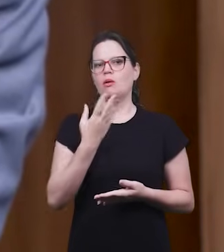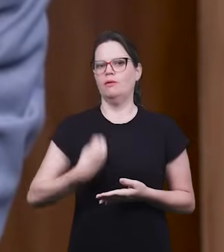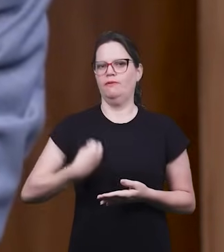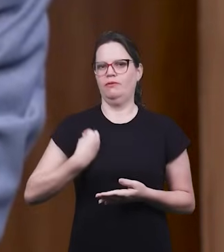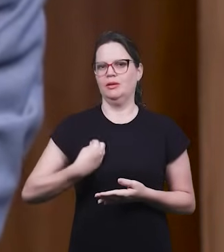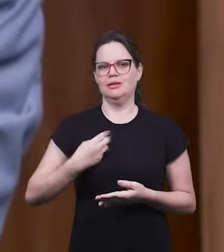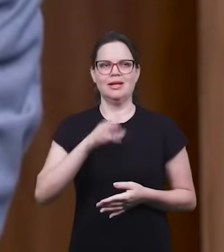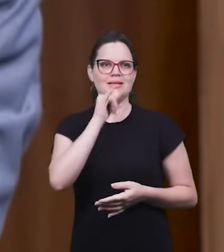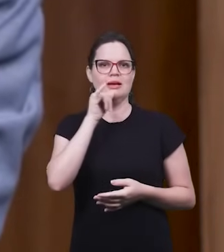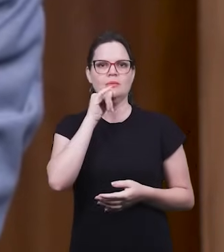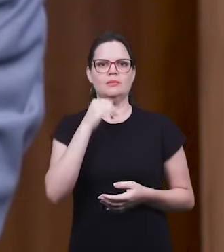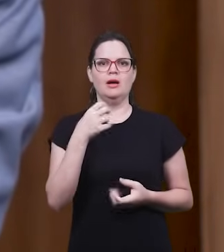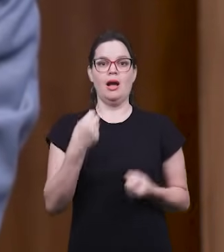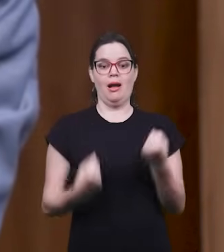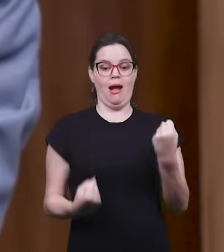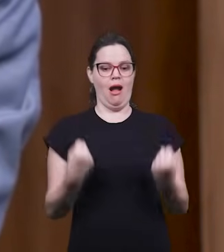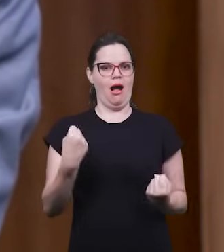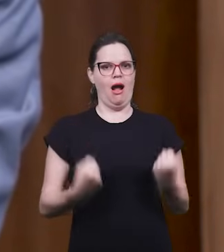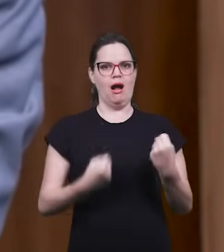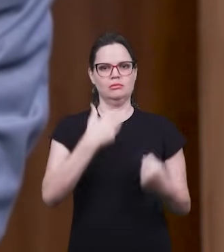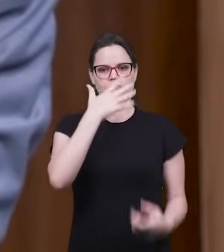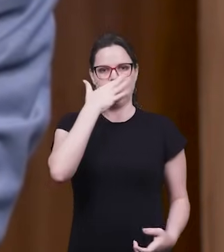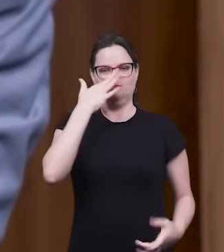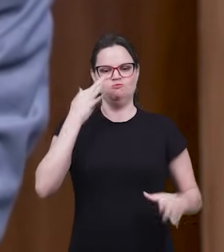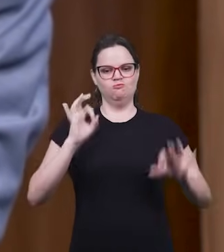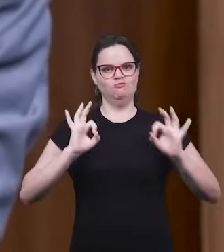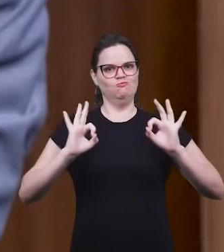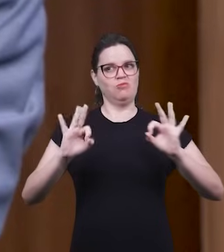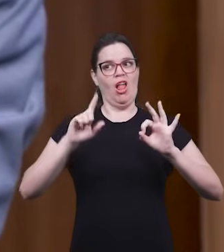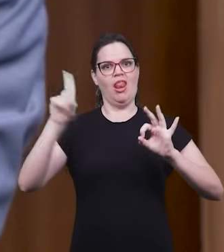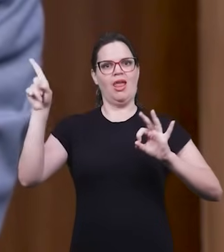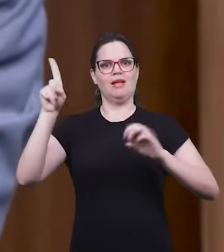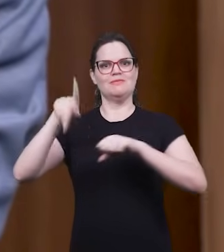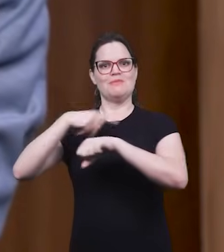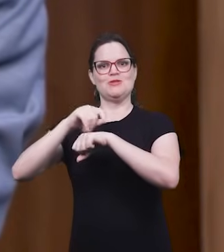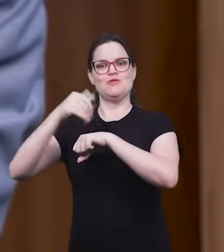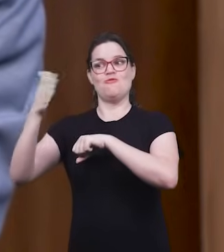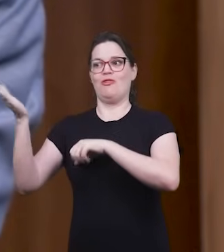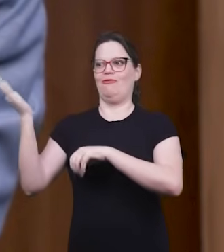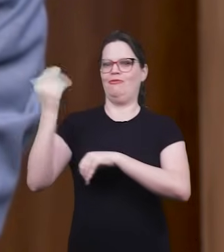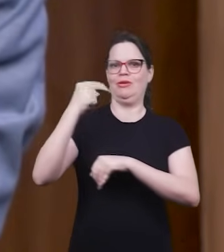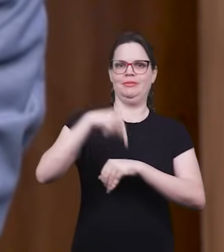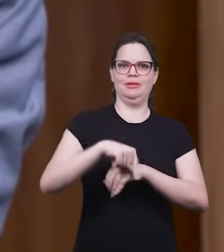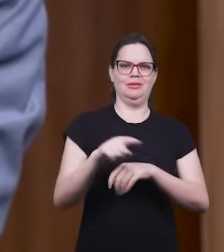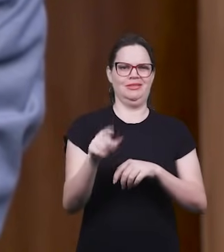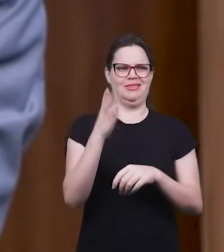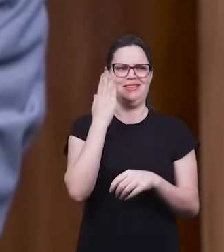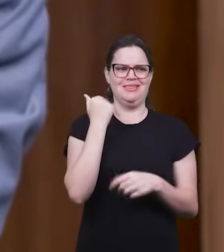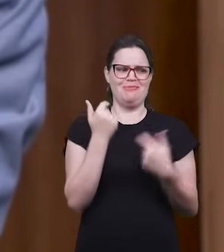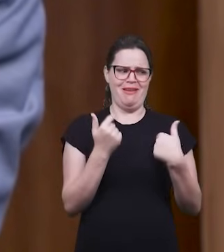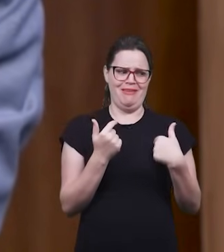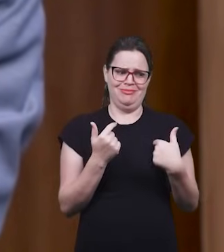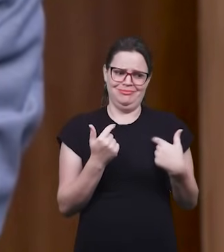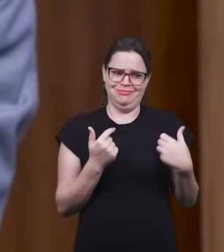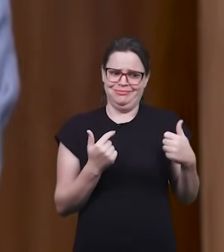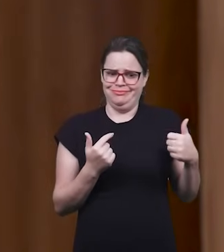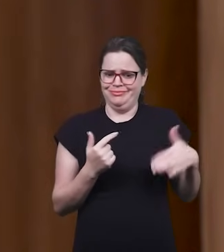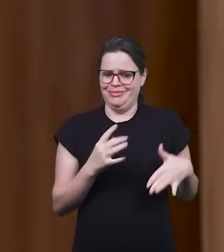carro era, vinha do exterior, carro, entendeu? E eu, sabe como é que é? Salário